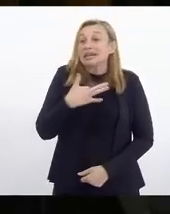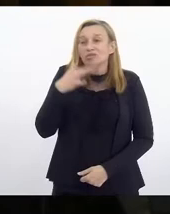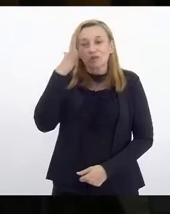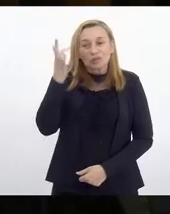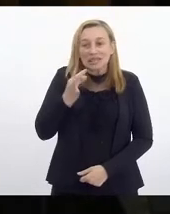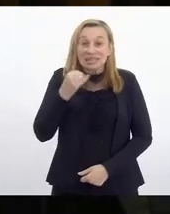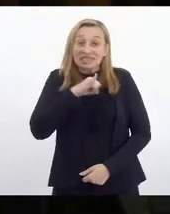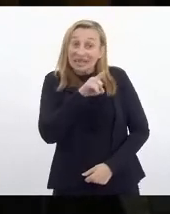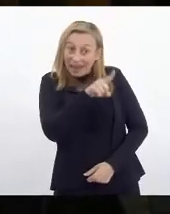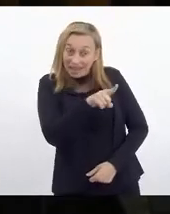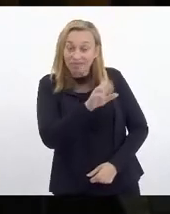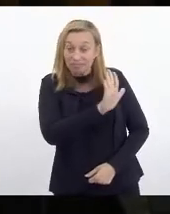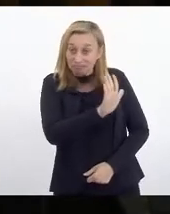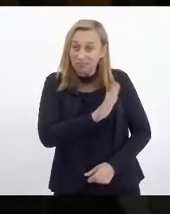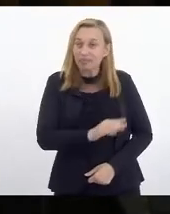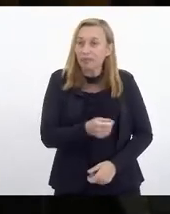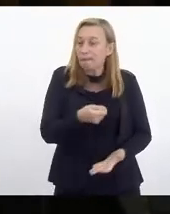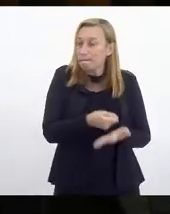ela,